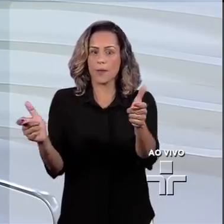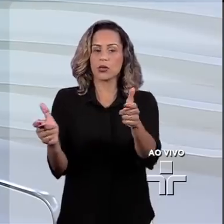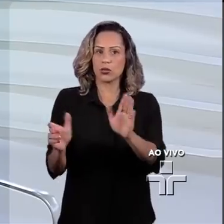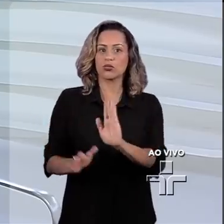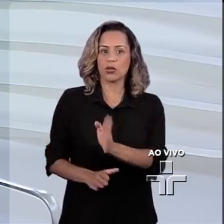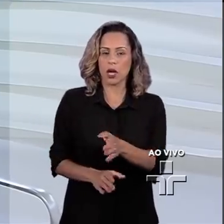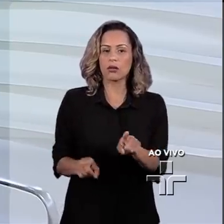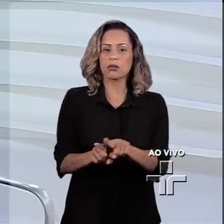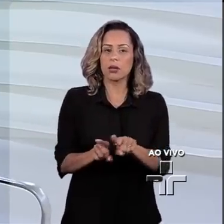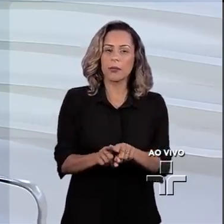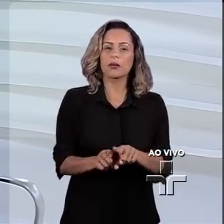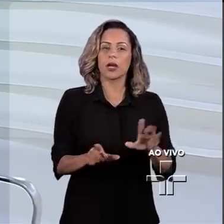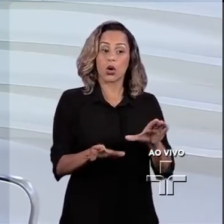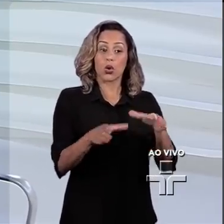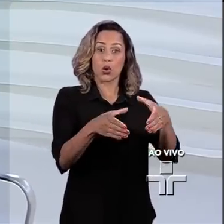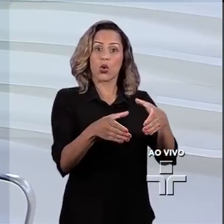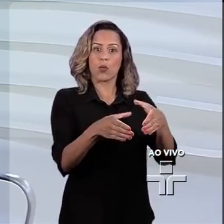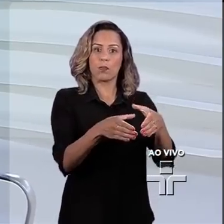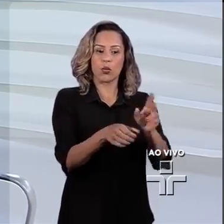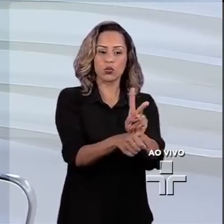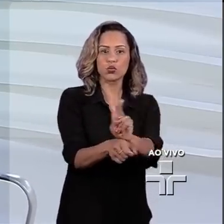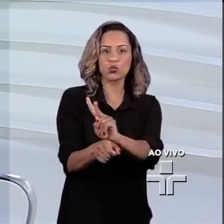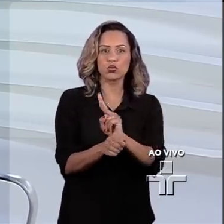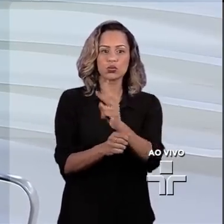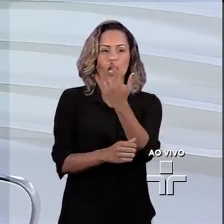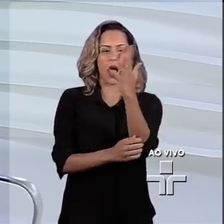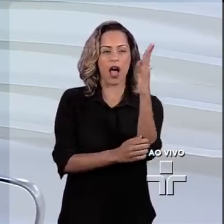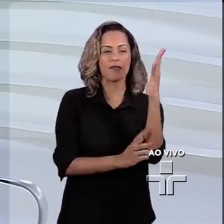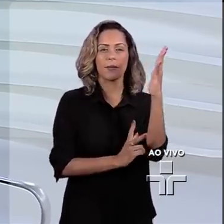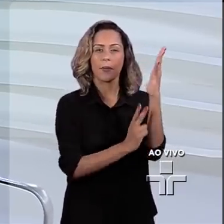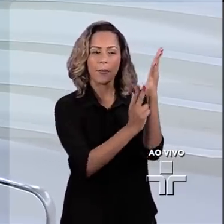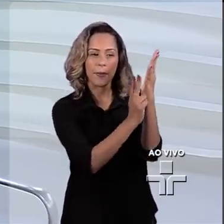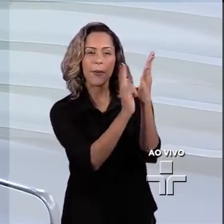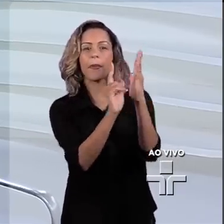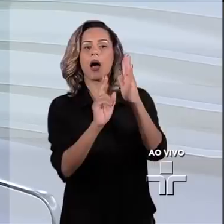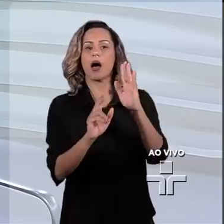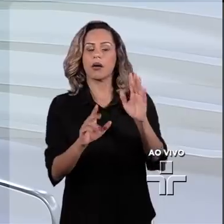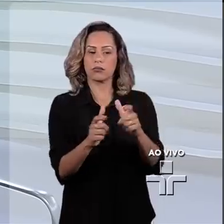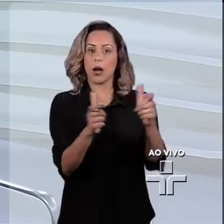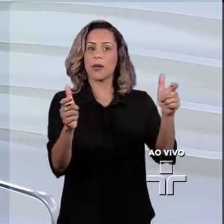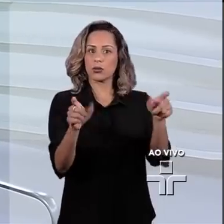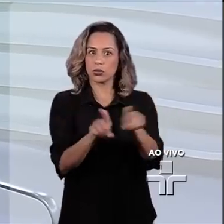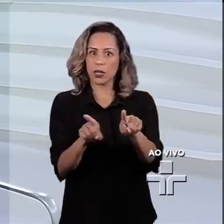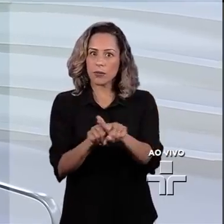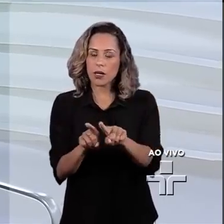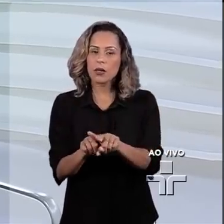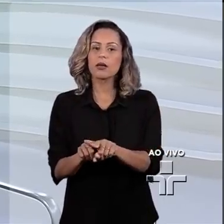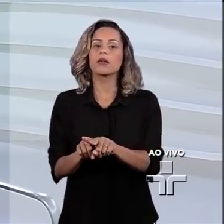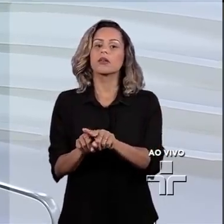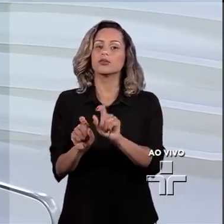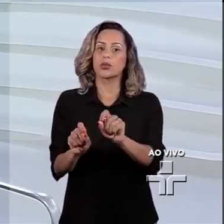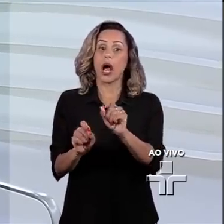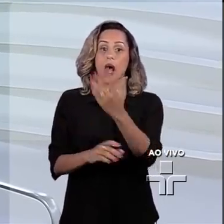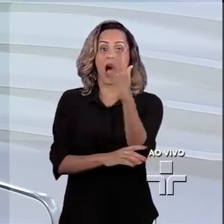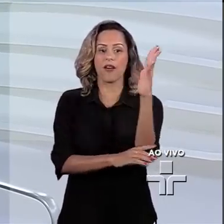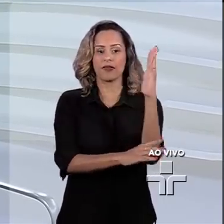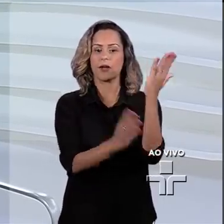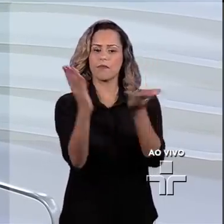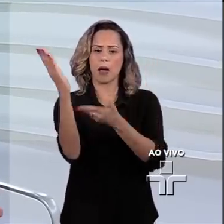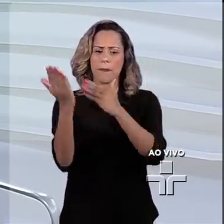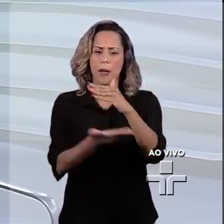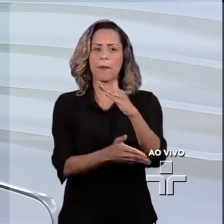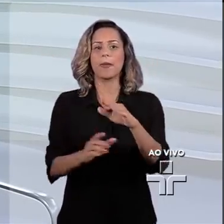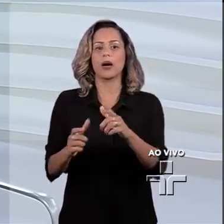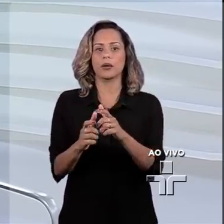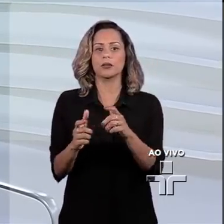de poda em 9%, melhoramos a produtividade das equipes de de remoção de árvore em 5%.